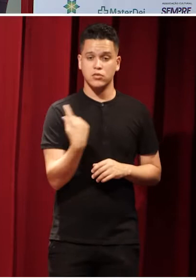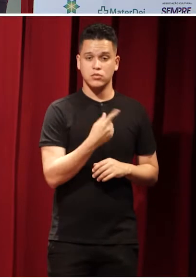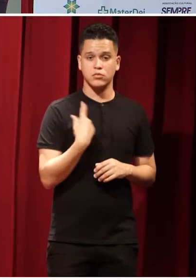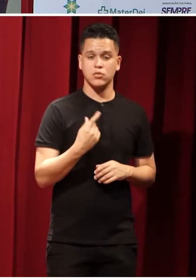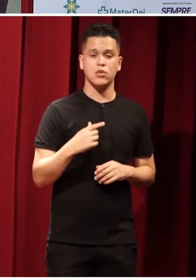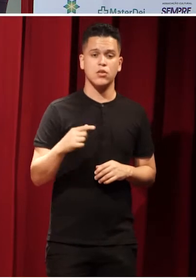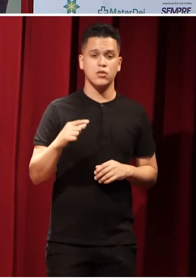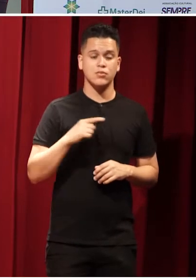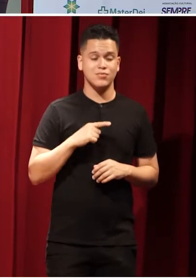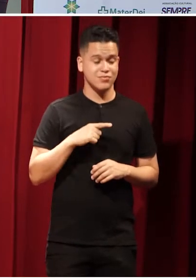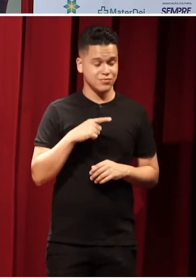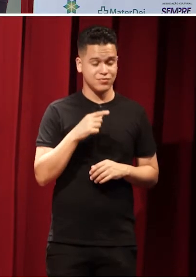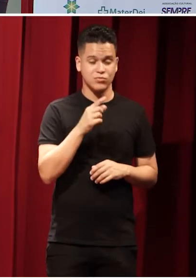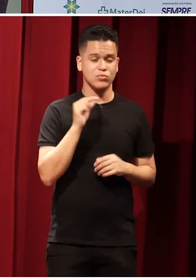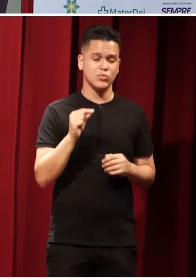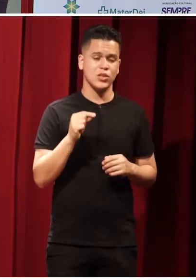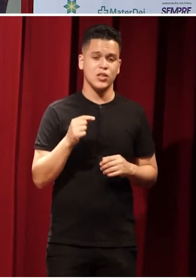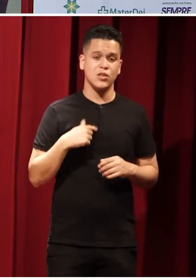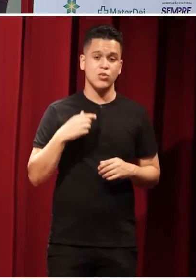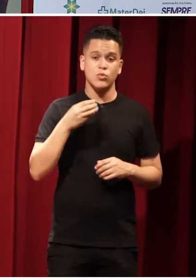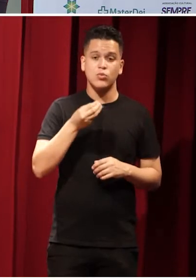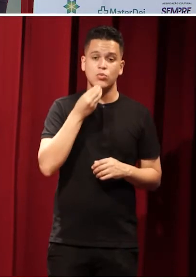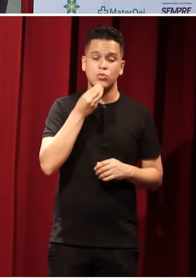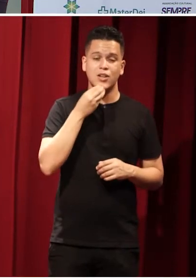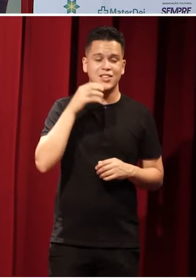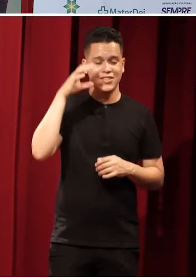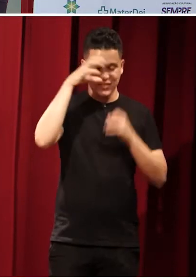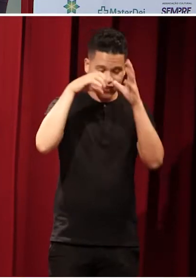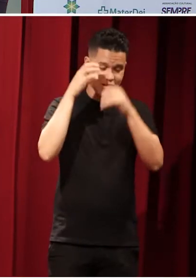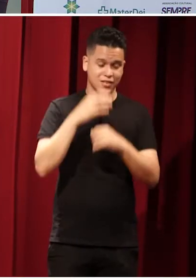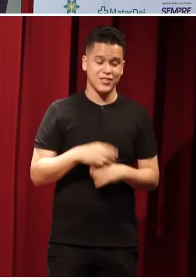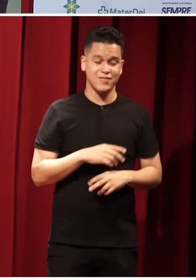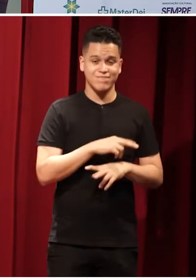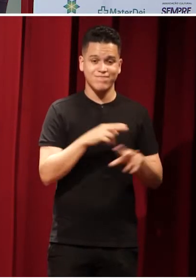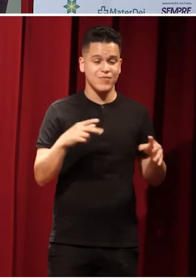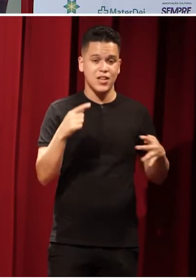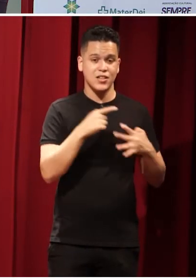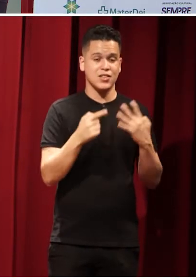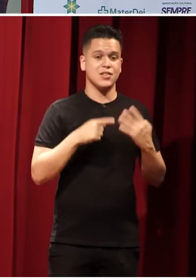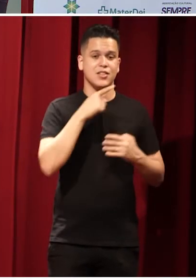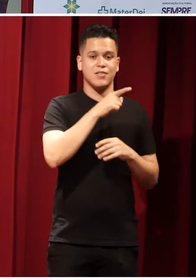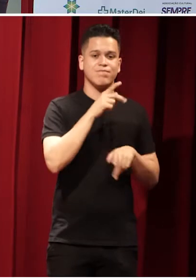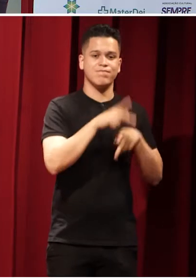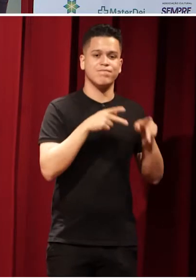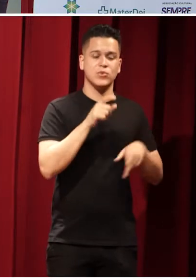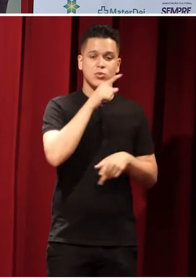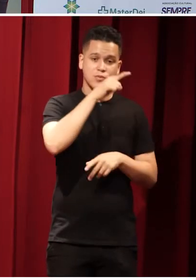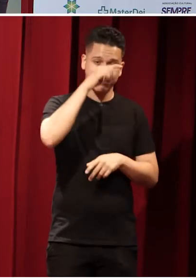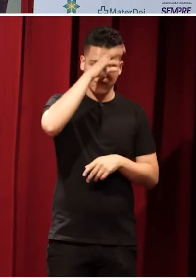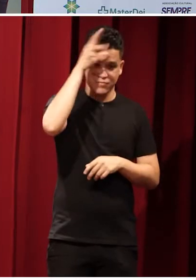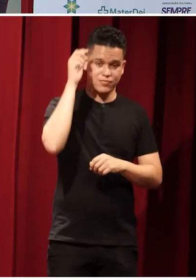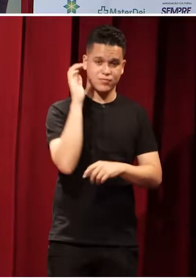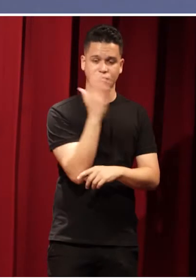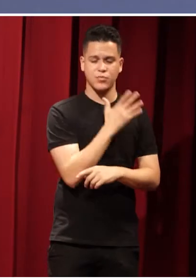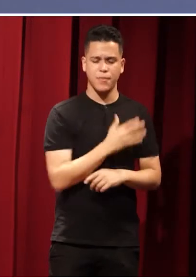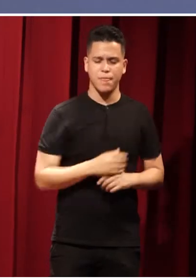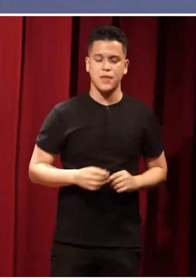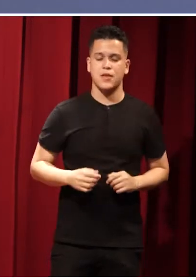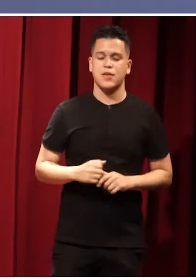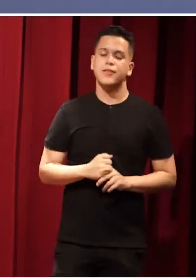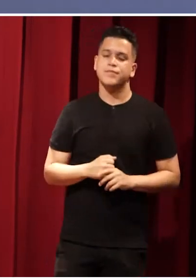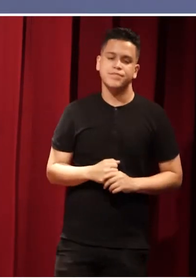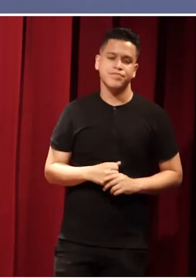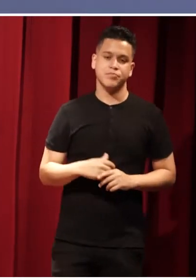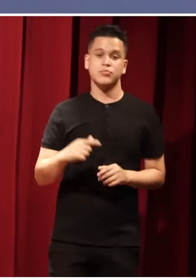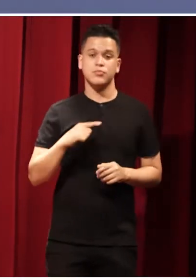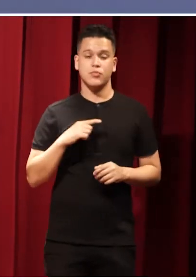os quais nós temos muito, muito, muito a aprender. Eu vou te citar um exemplo. Há uma experiência belíssima